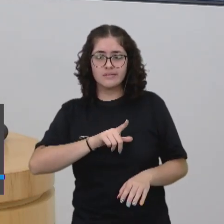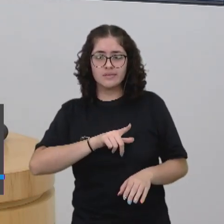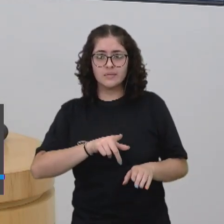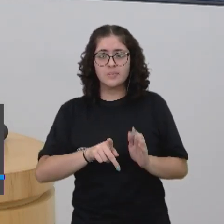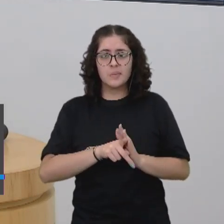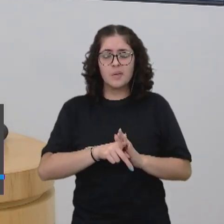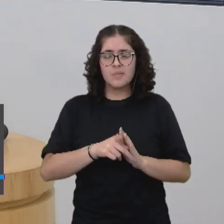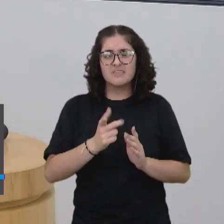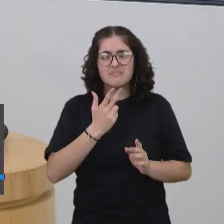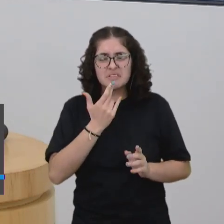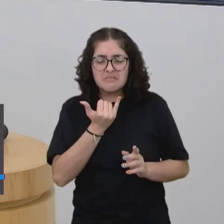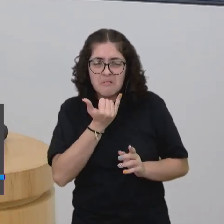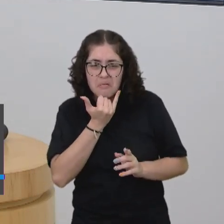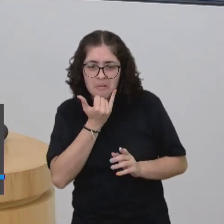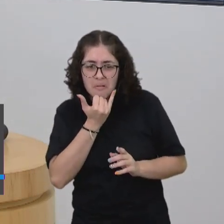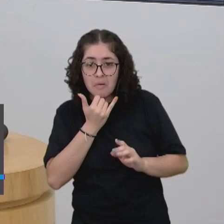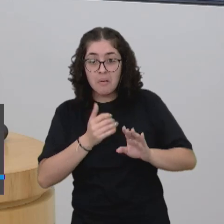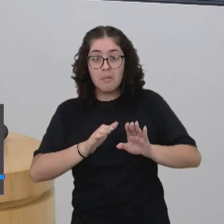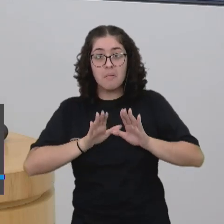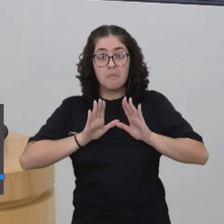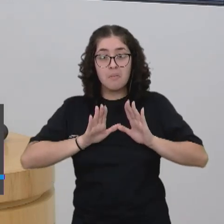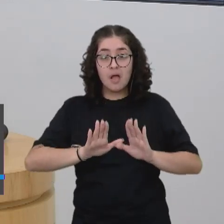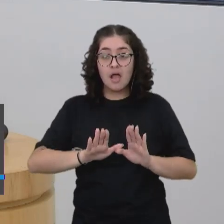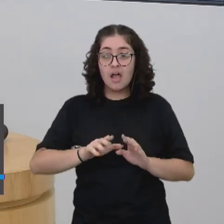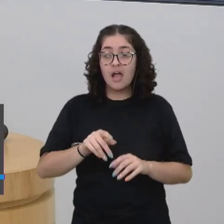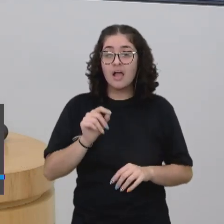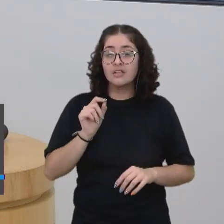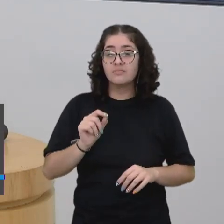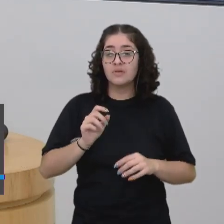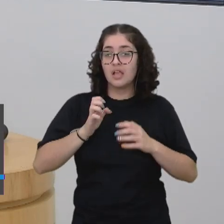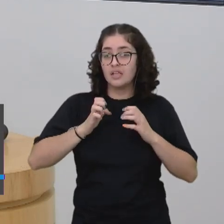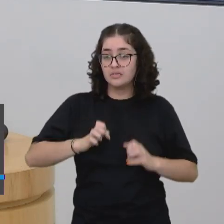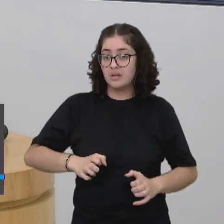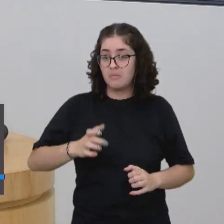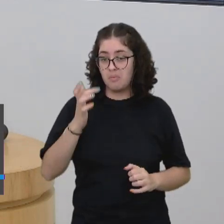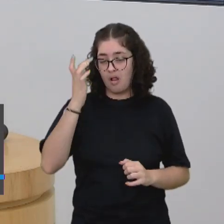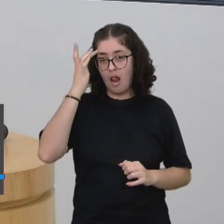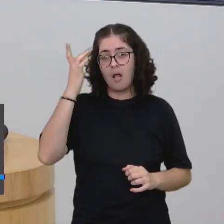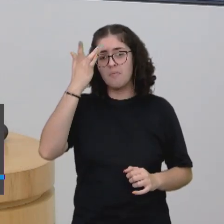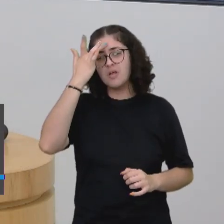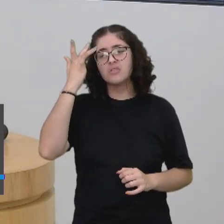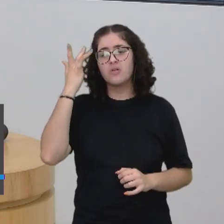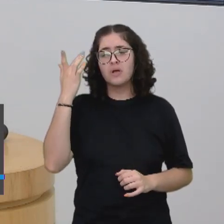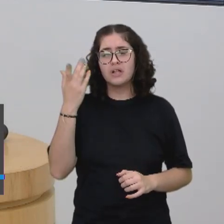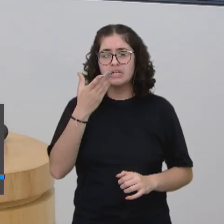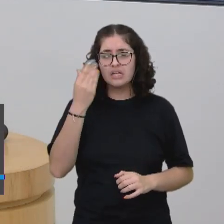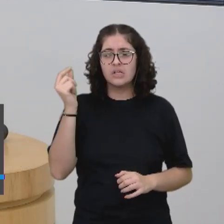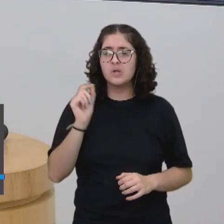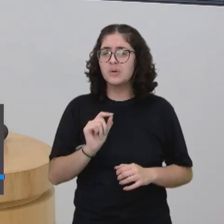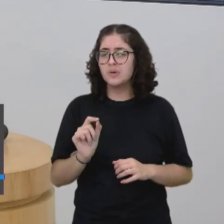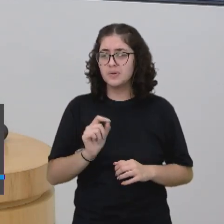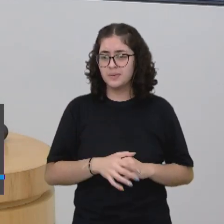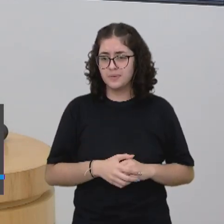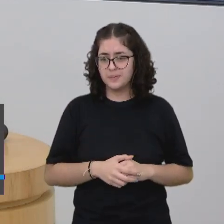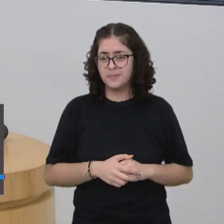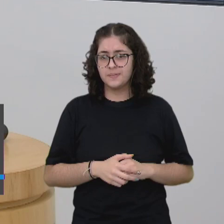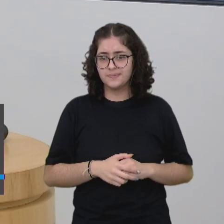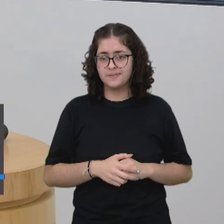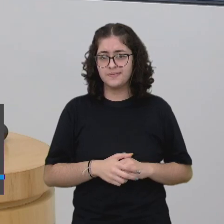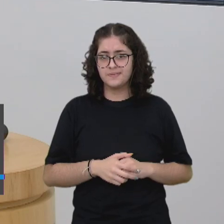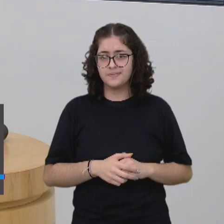essa desculpa. Só que o ponto é que a ética e a moral, as pessoas esquecem, principalmente da parte da